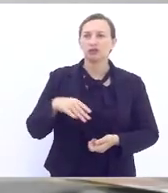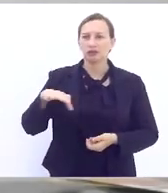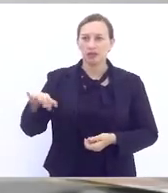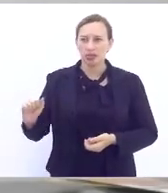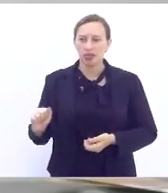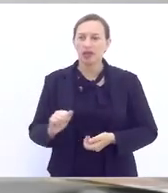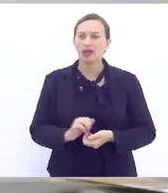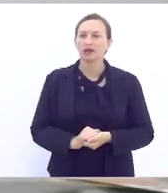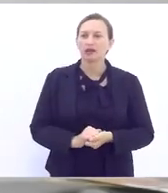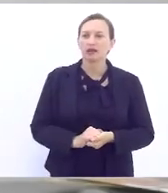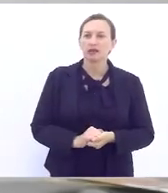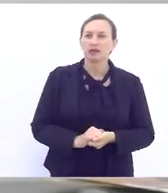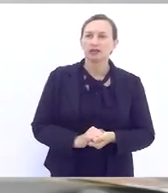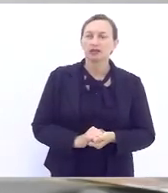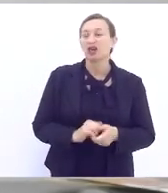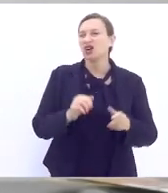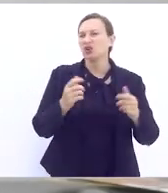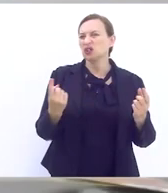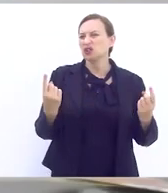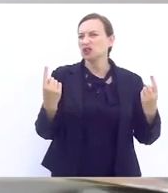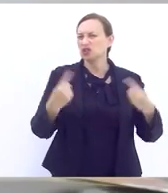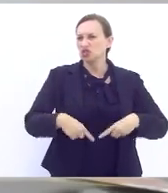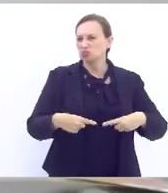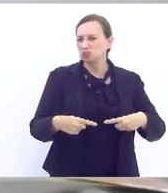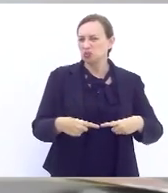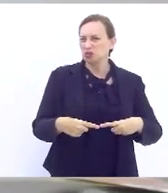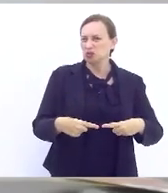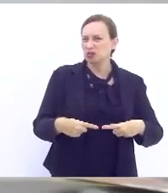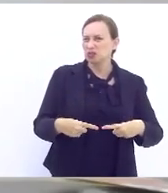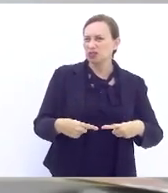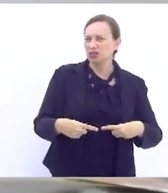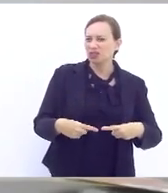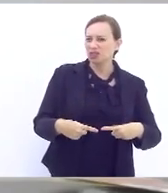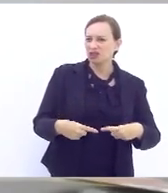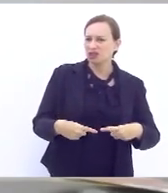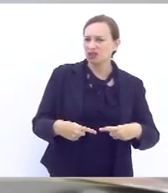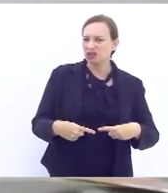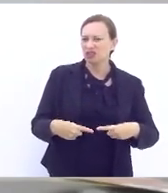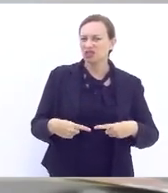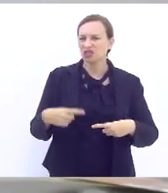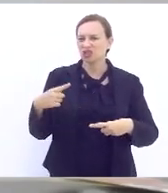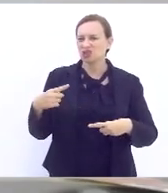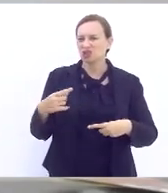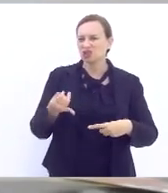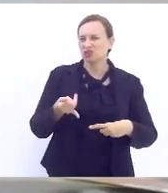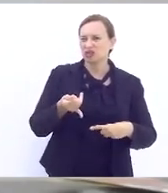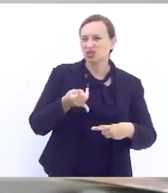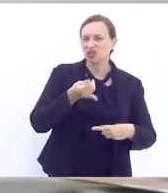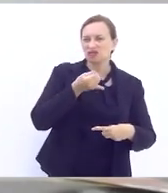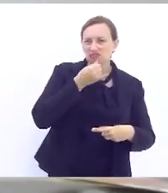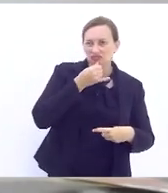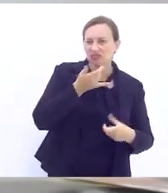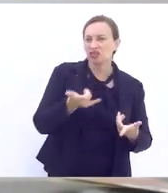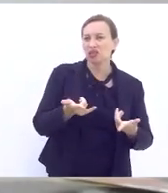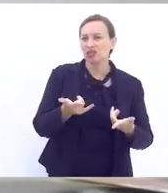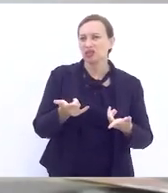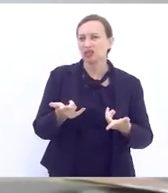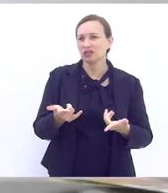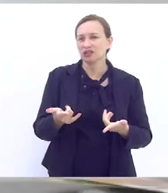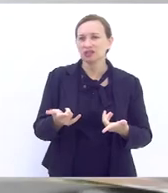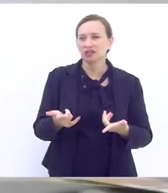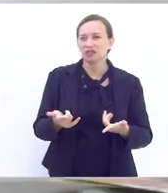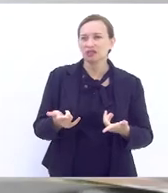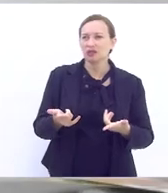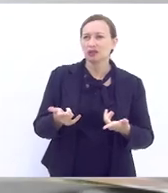uma uma disputa predatória e evidentemente o órgão que paga mais é o desejo